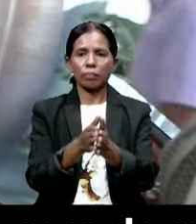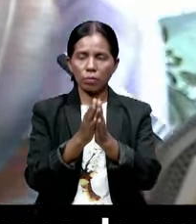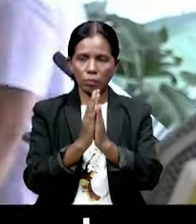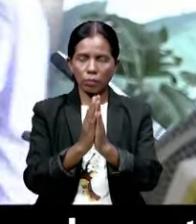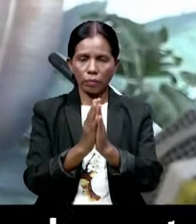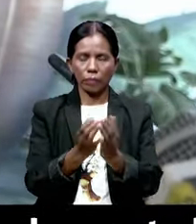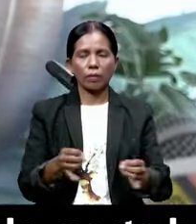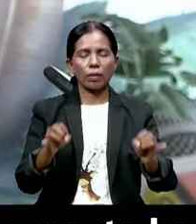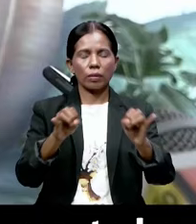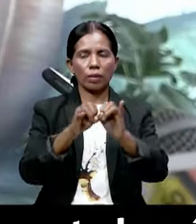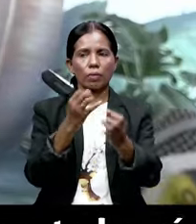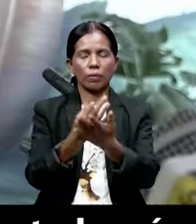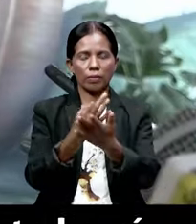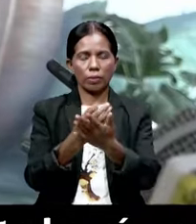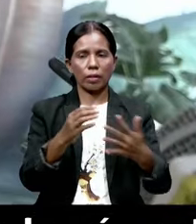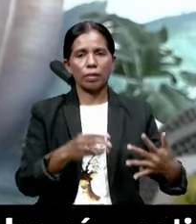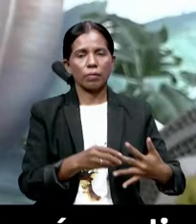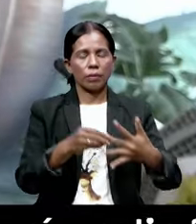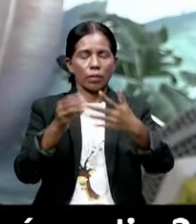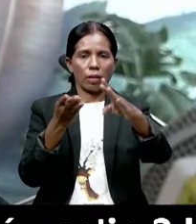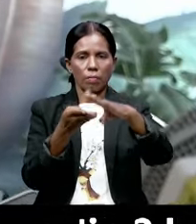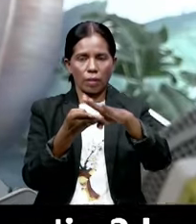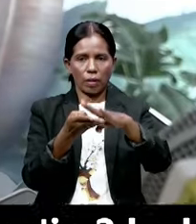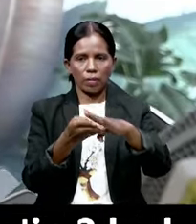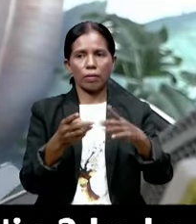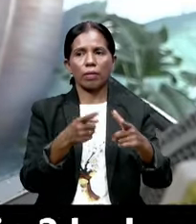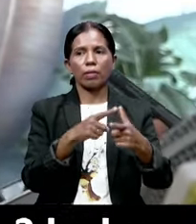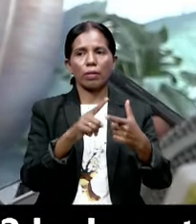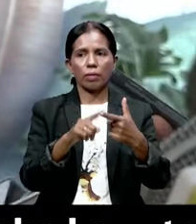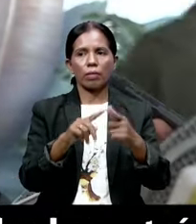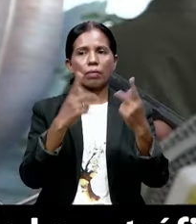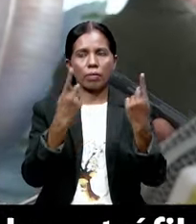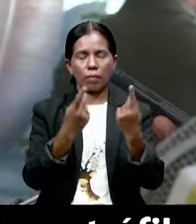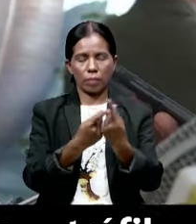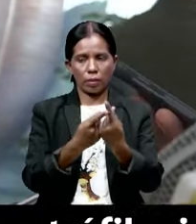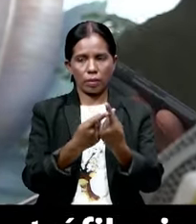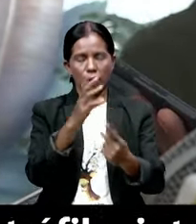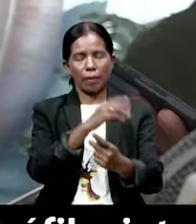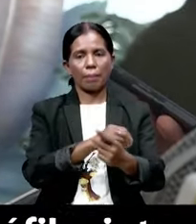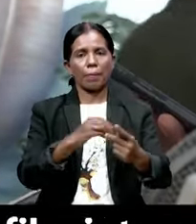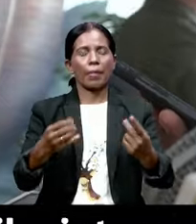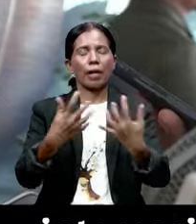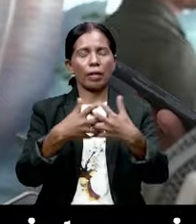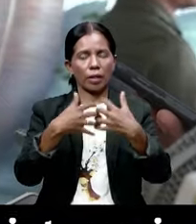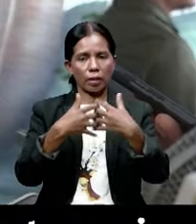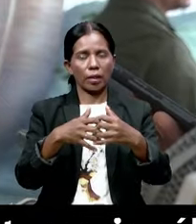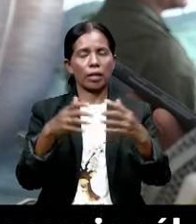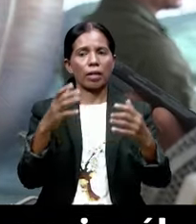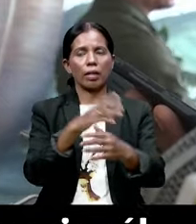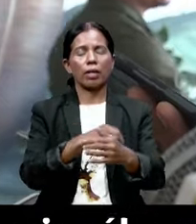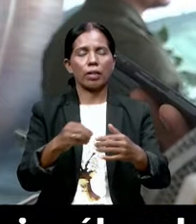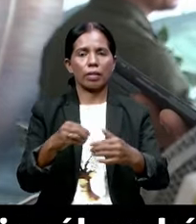financeira Sira, lhe o banco, nomos companhia carteira eletrônica Sira para. Sira